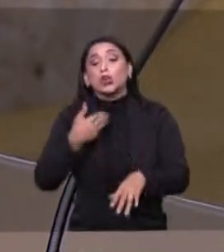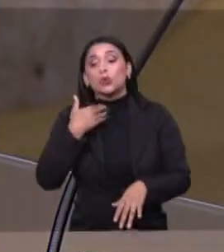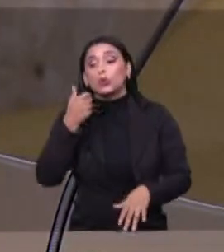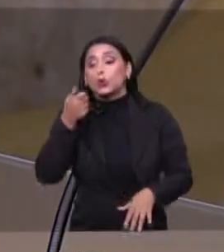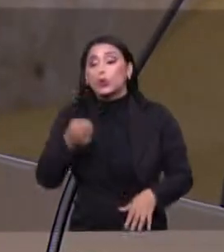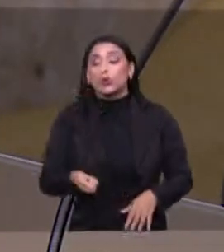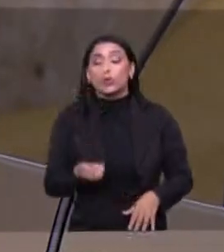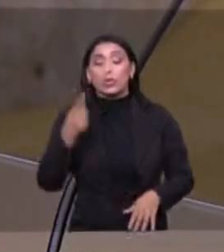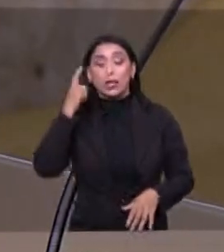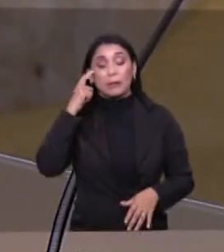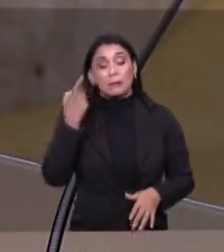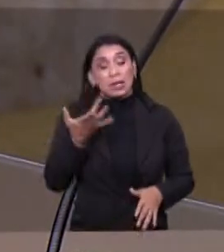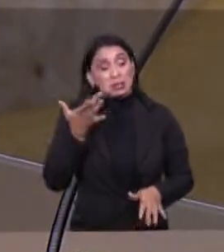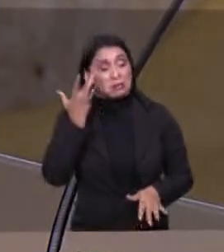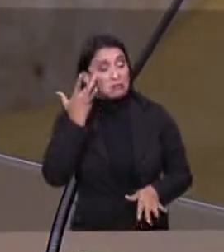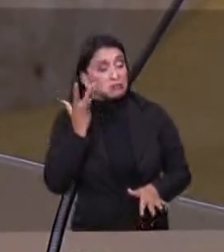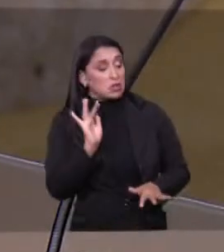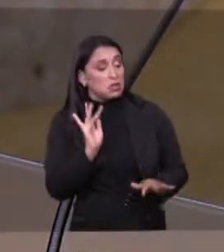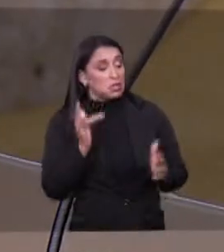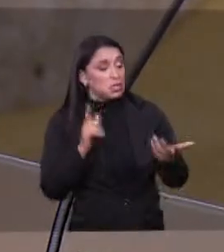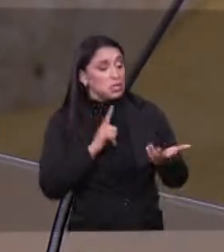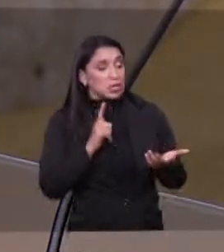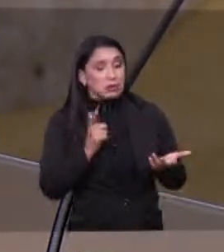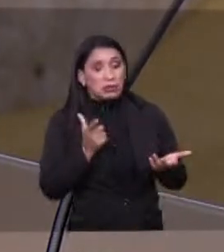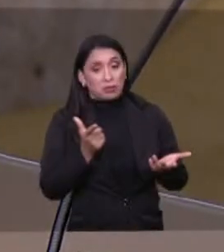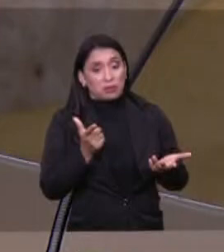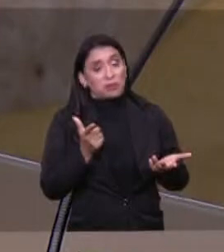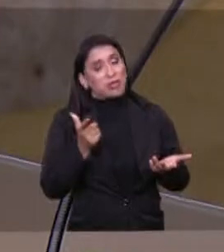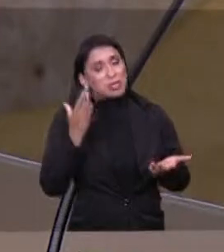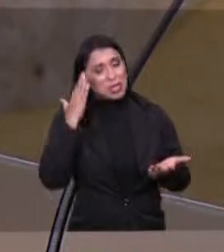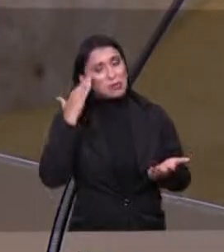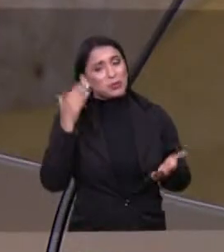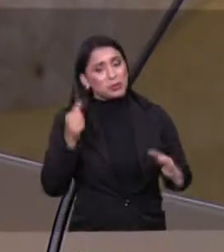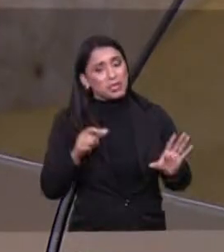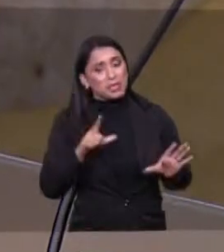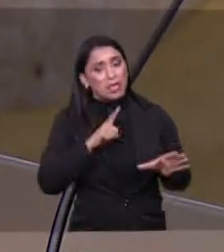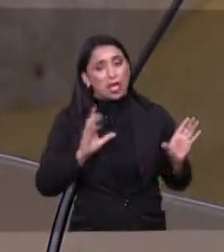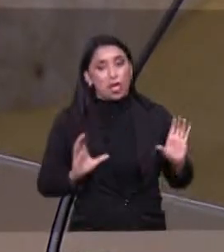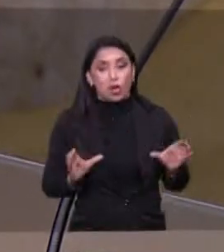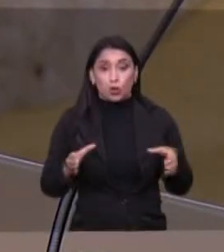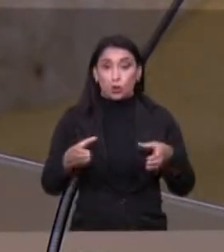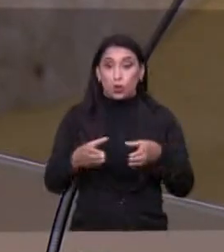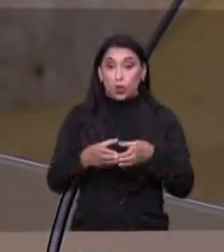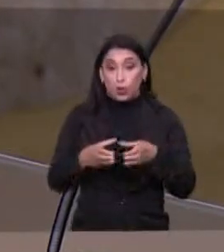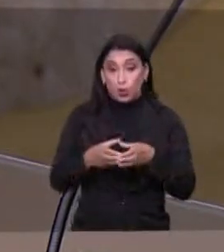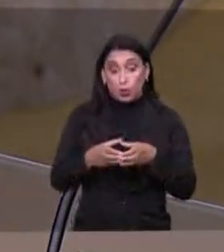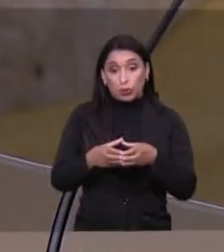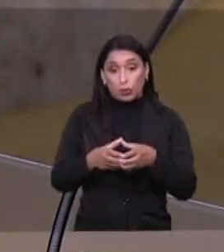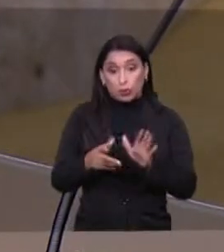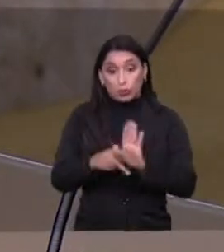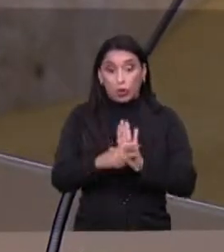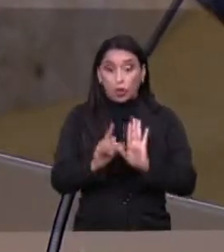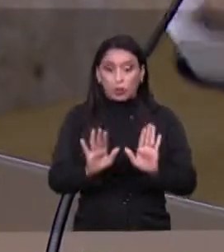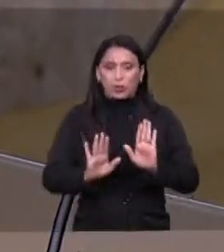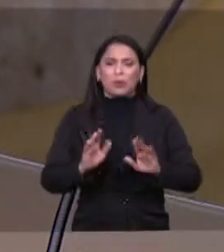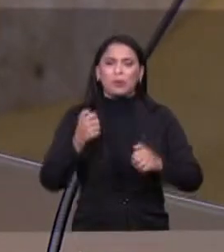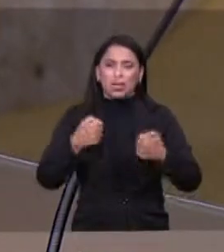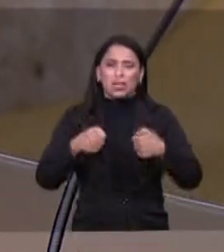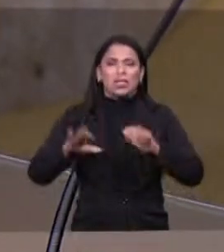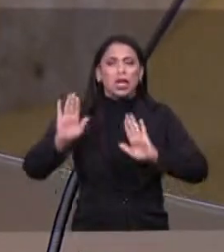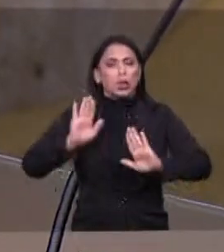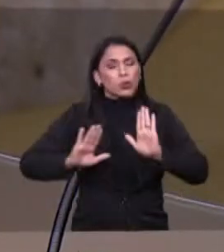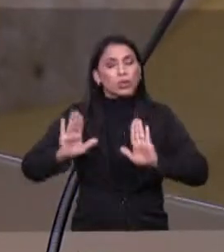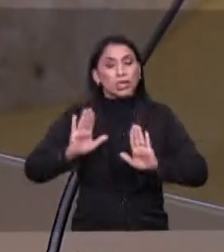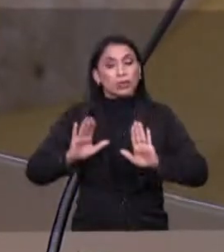ele acha que... Nós sabemos que hoje há até grupos dentro de tribunais e tudo mais. É preciso ter cuidado mesmo com isso,